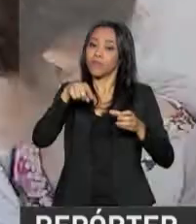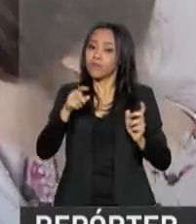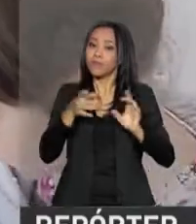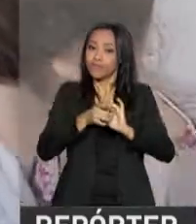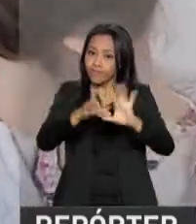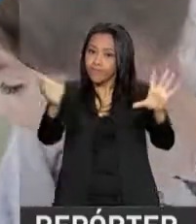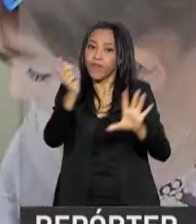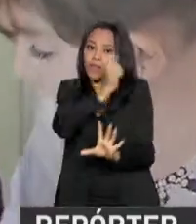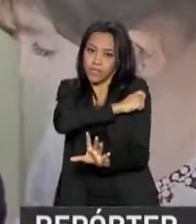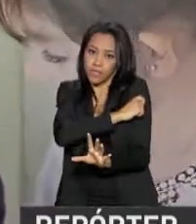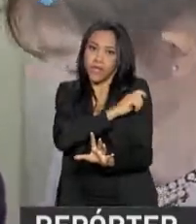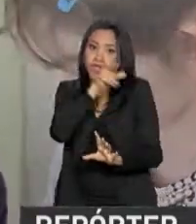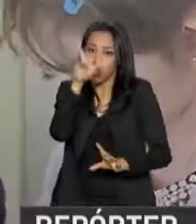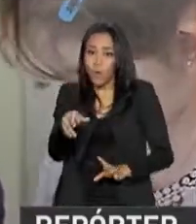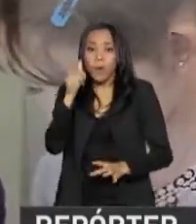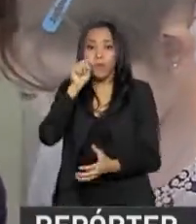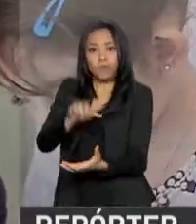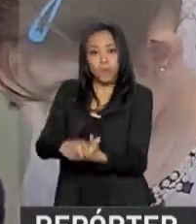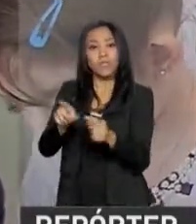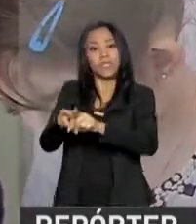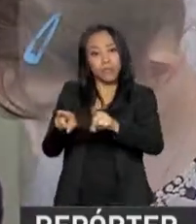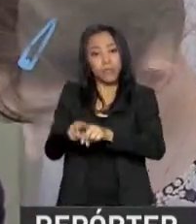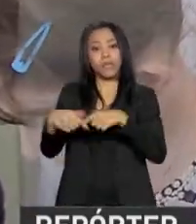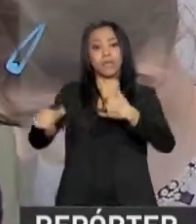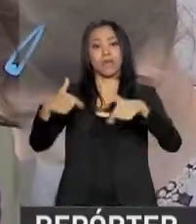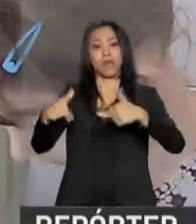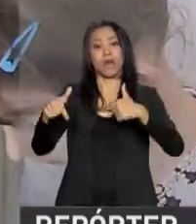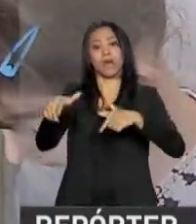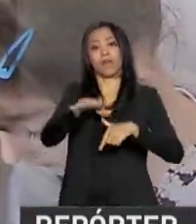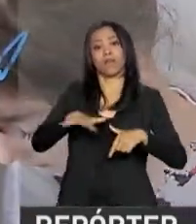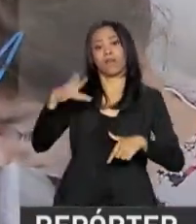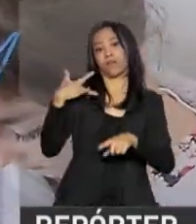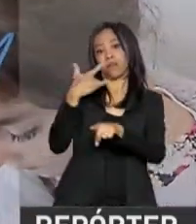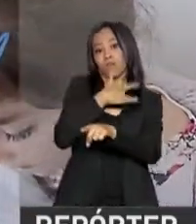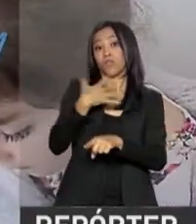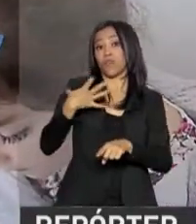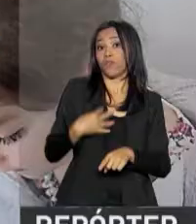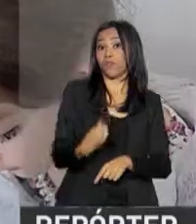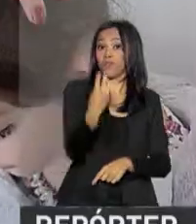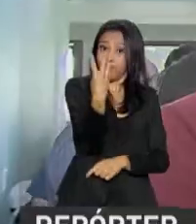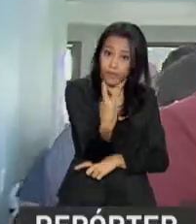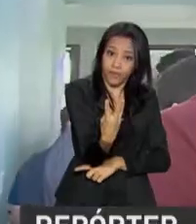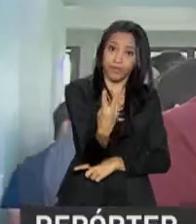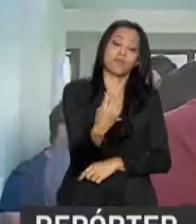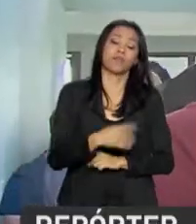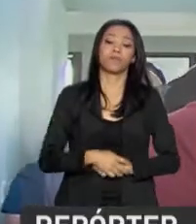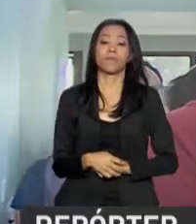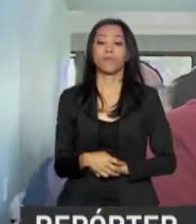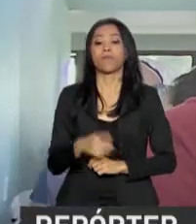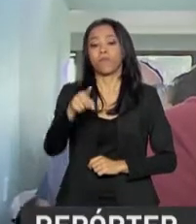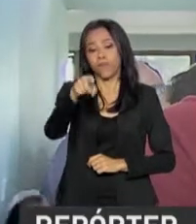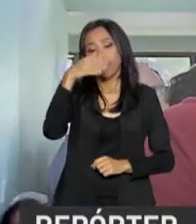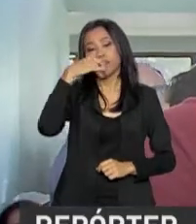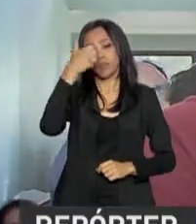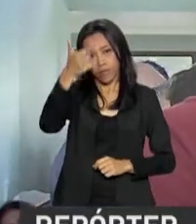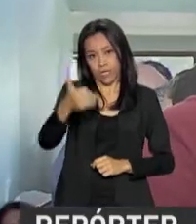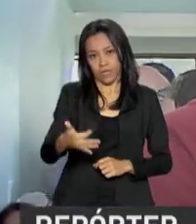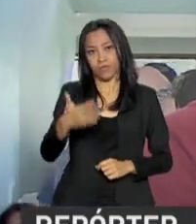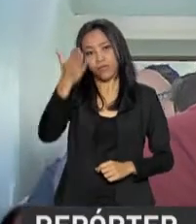vacinar assim como a esposa que trabalha na área de saúde ea filha de três anos antes sabe muito bem que